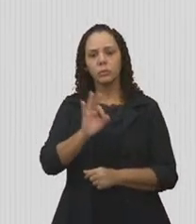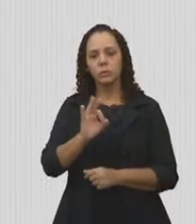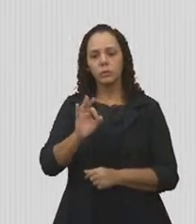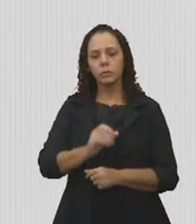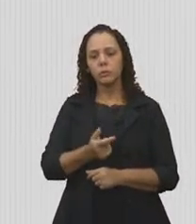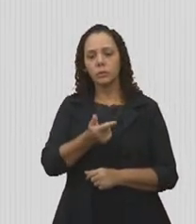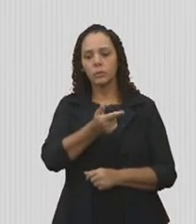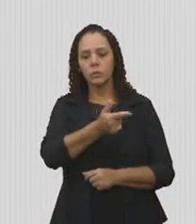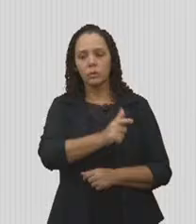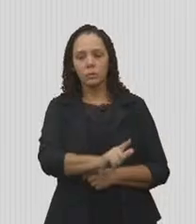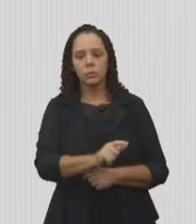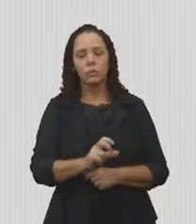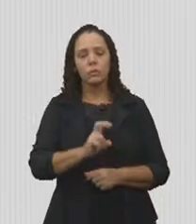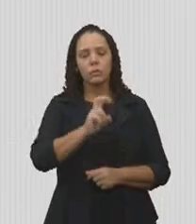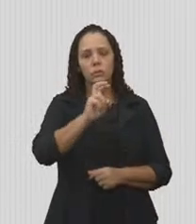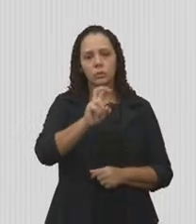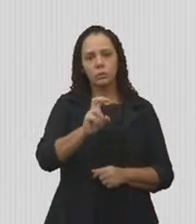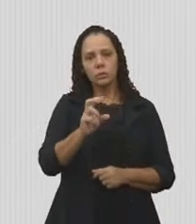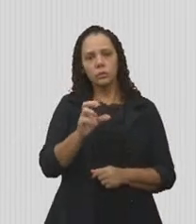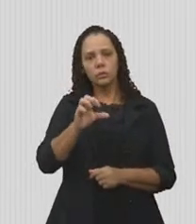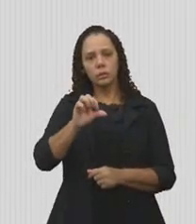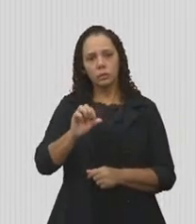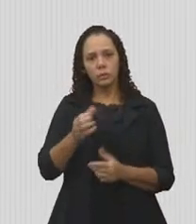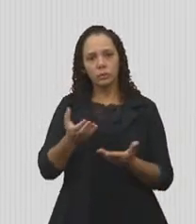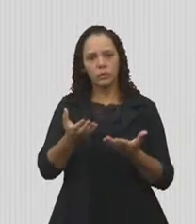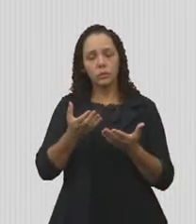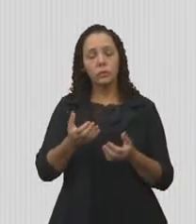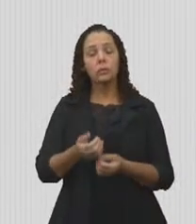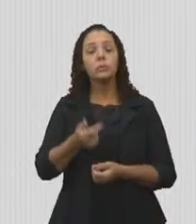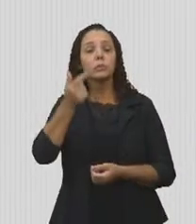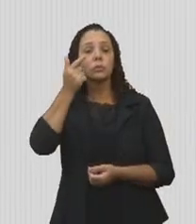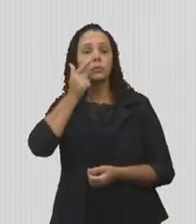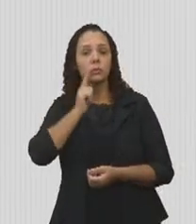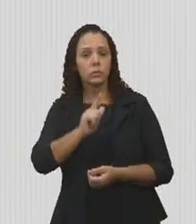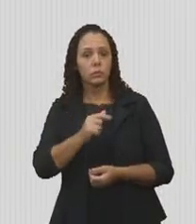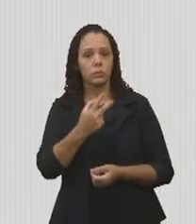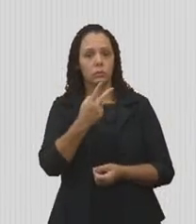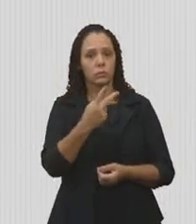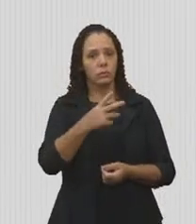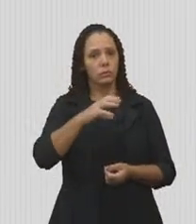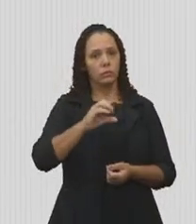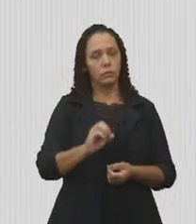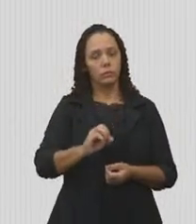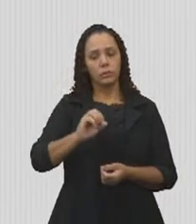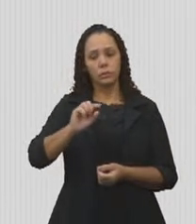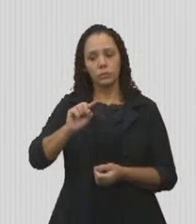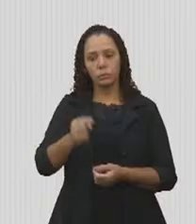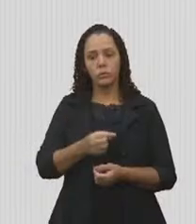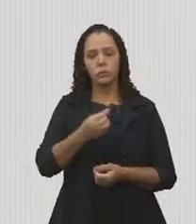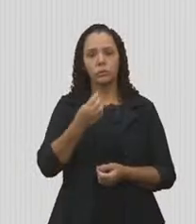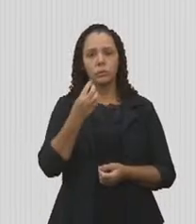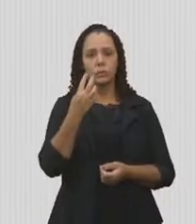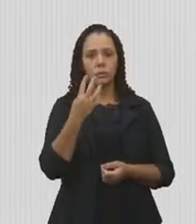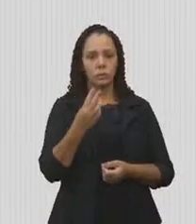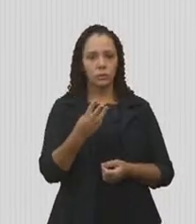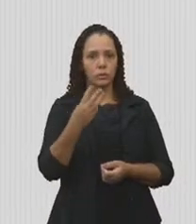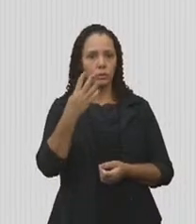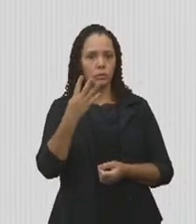dos 59 mil previstos, o município arrecadou 20 mil, que são 34%. Pode passar, por gentileza.